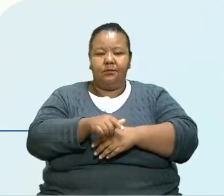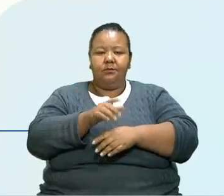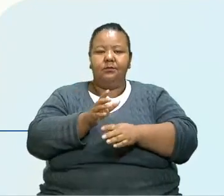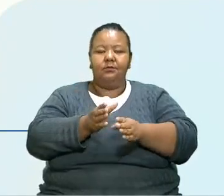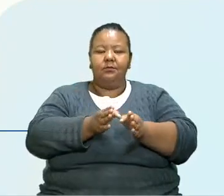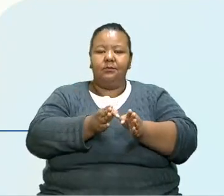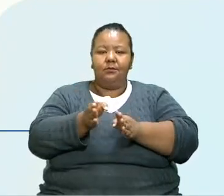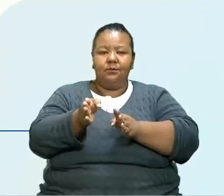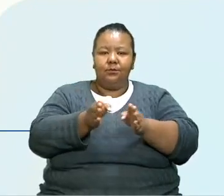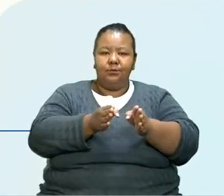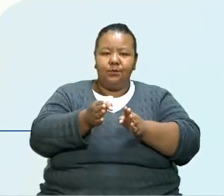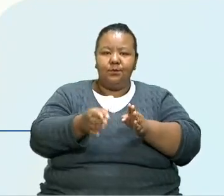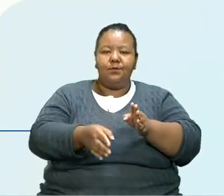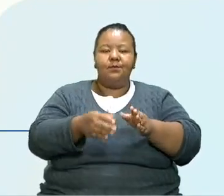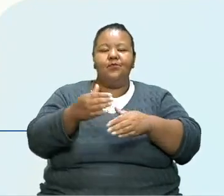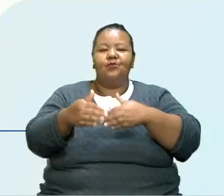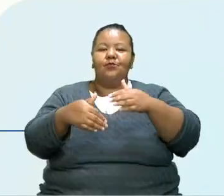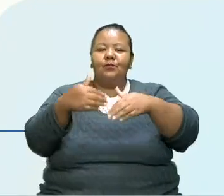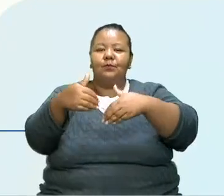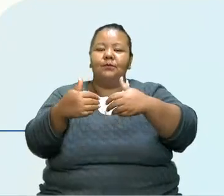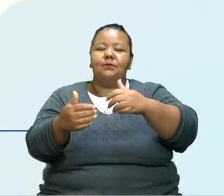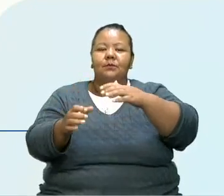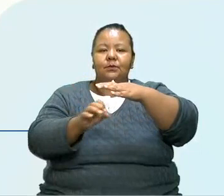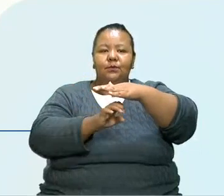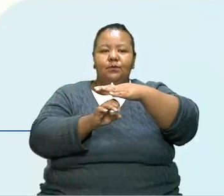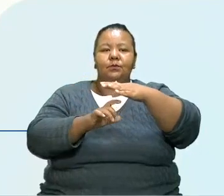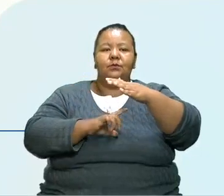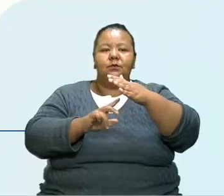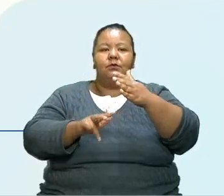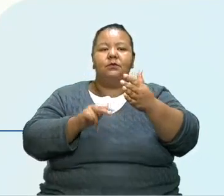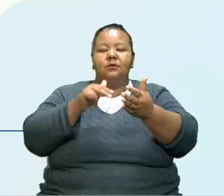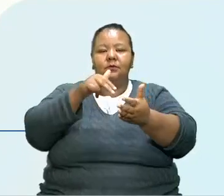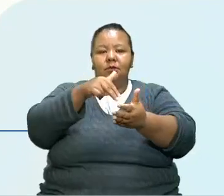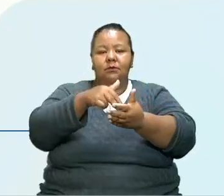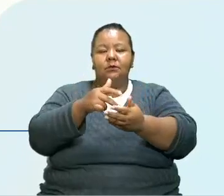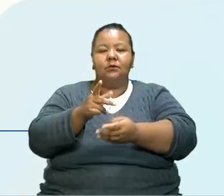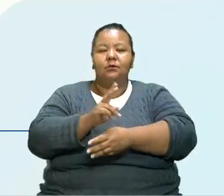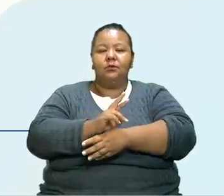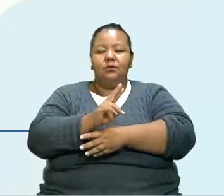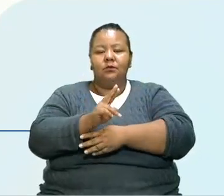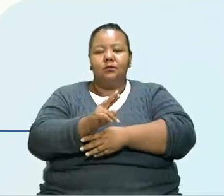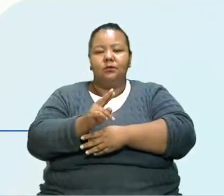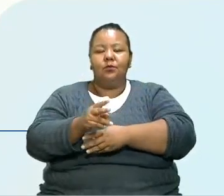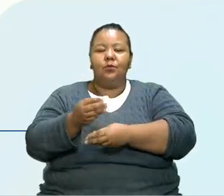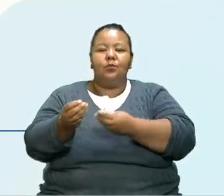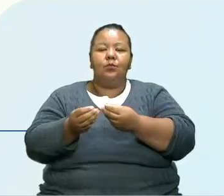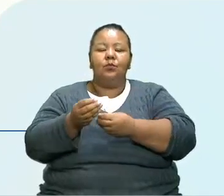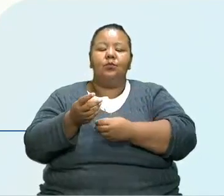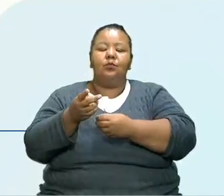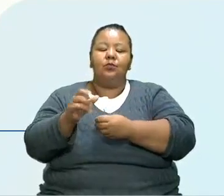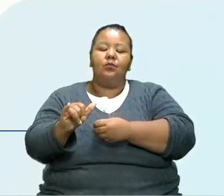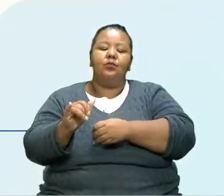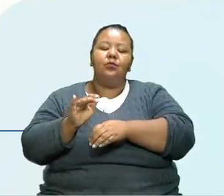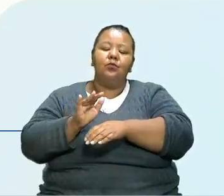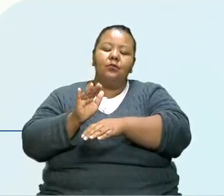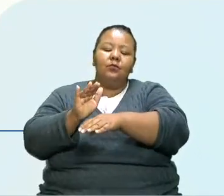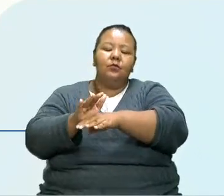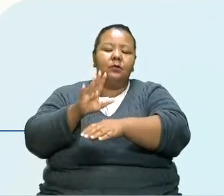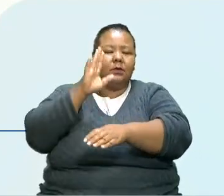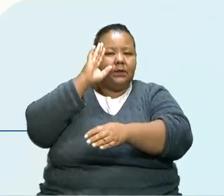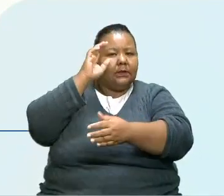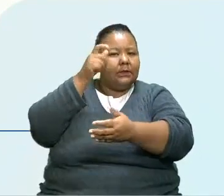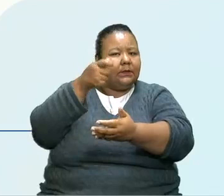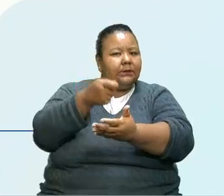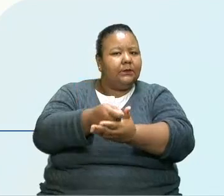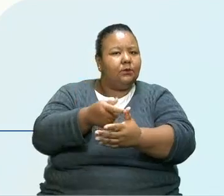o desempenho da empresa. Eu também tenho a participação aqui dos resultados. Então, como que eu vou ajudar a tomar as decisões e